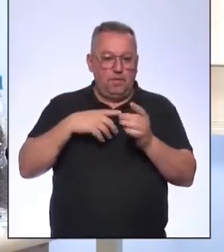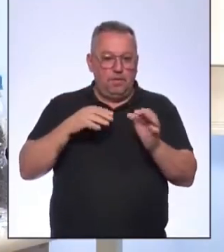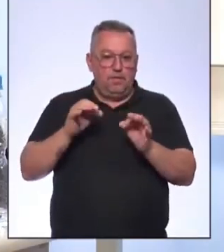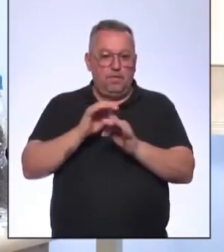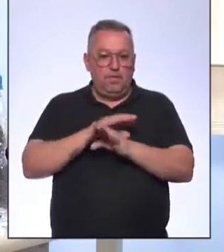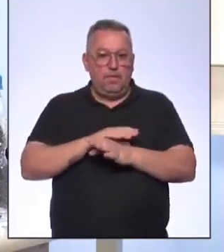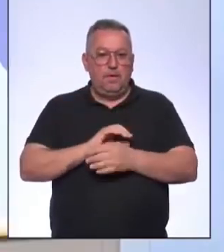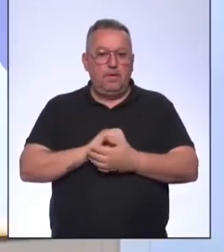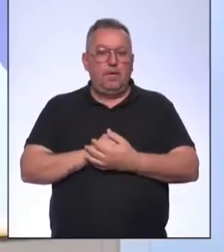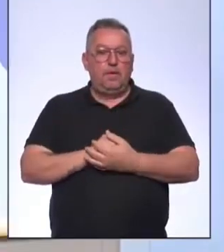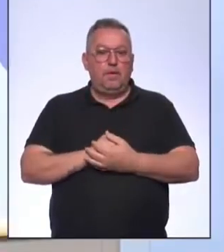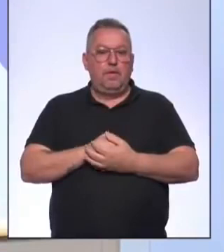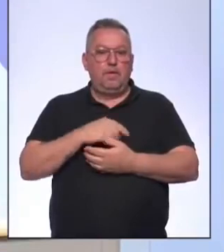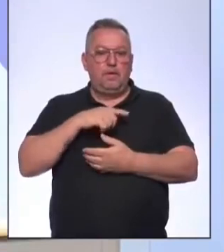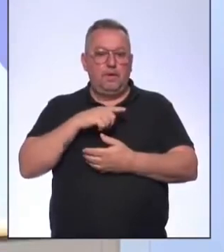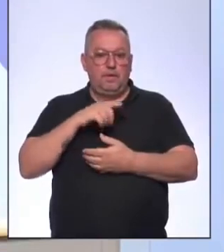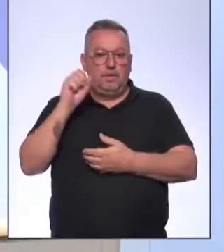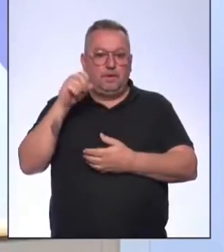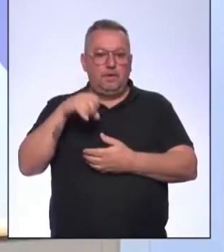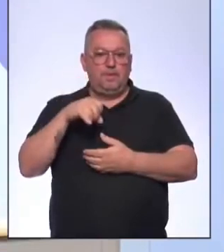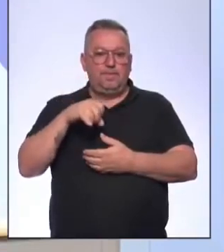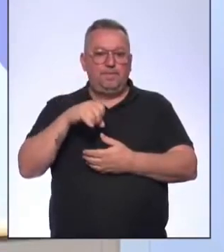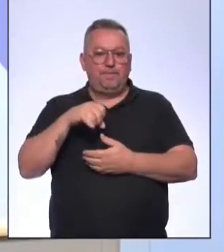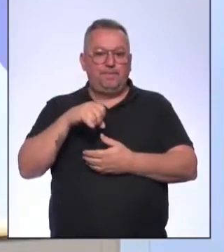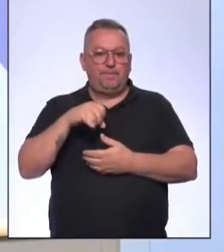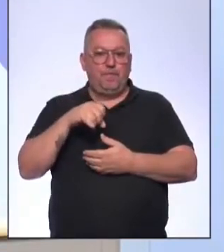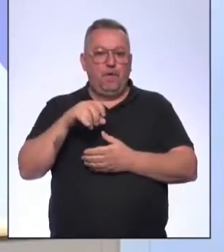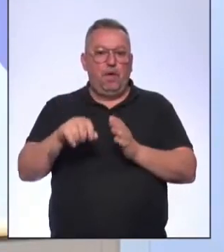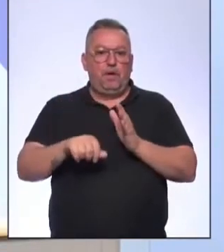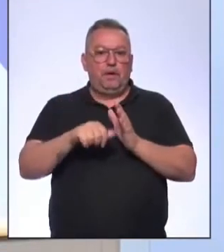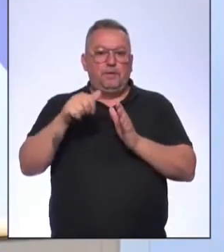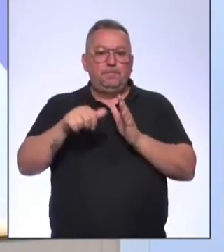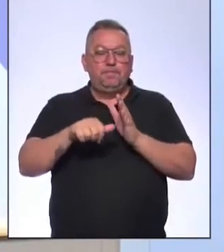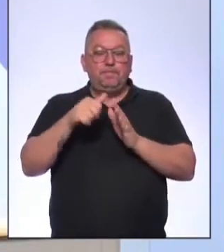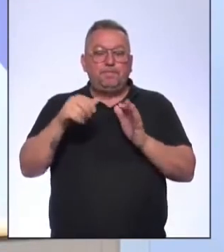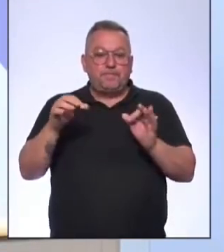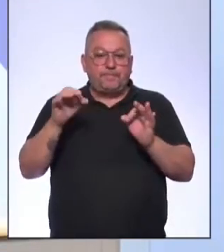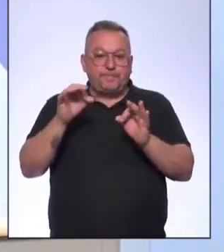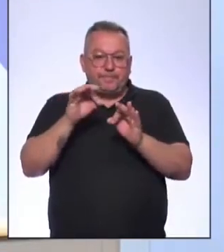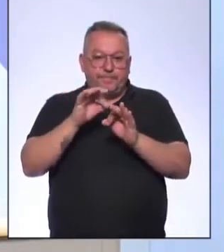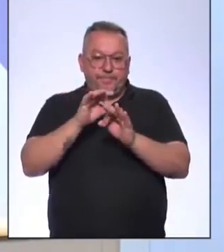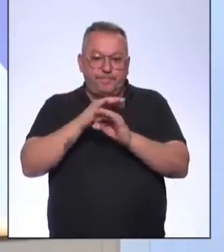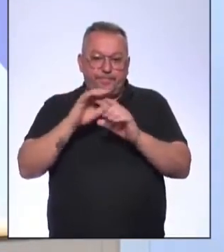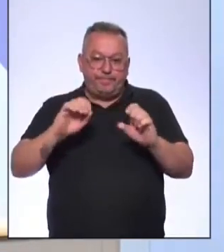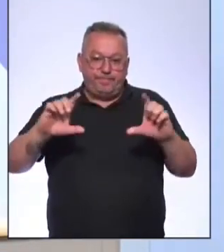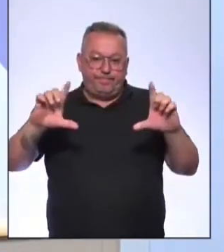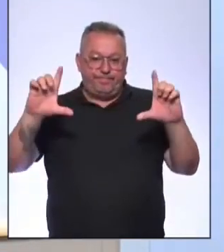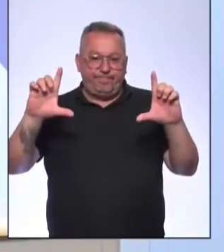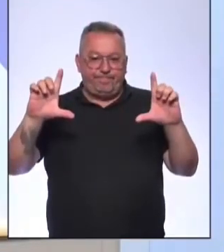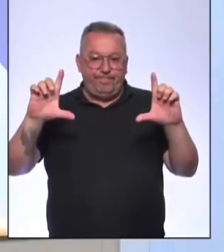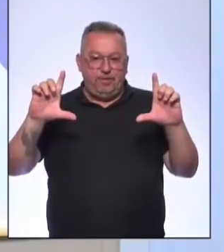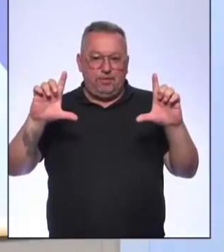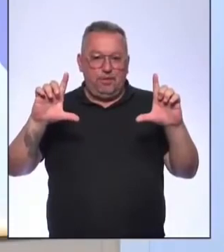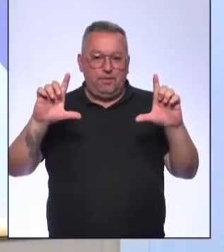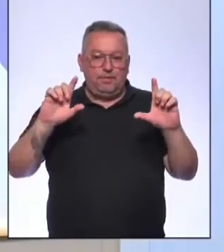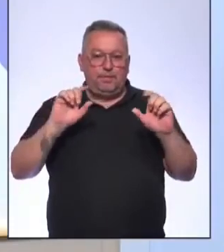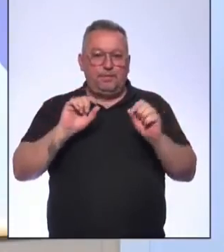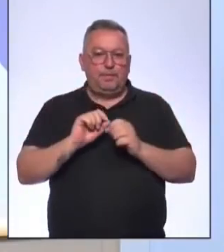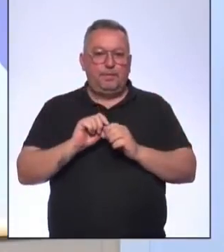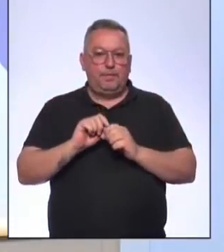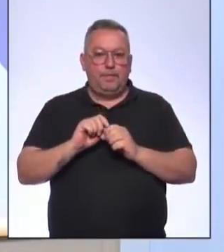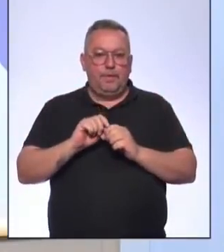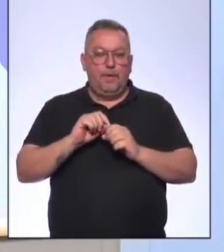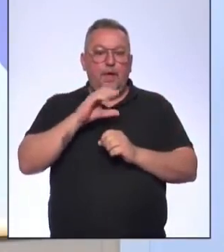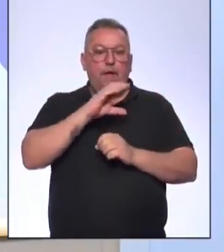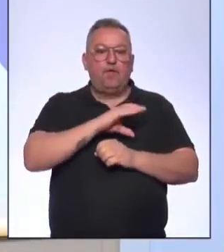primeira, pelo menos, professora? Sim, nós temos. Então, A vamos lá. primeira, acabou ali saindo da tela, né? A primeira é